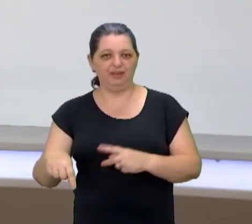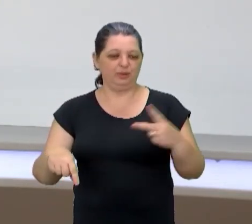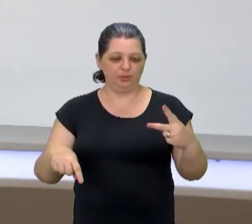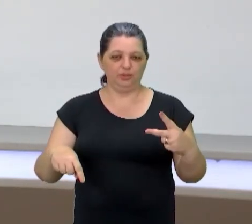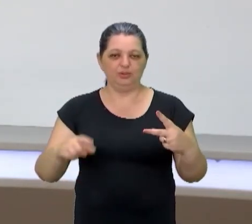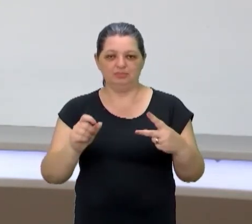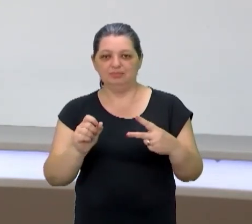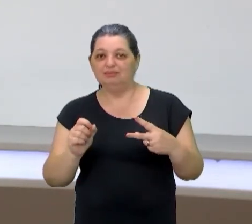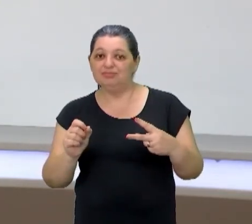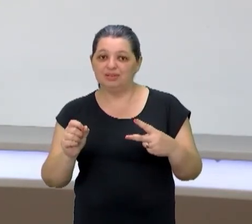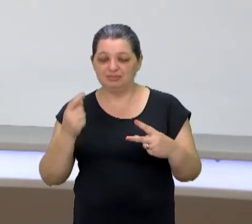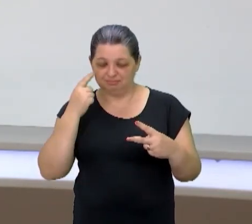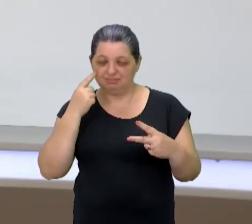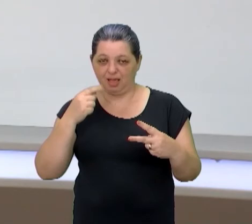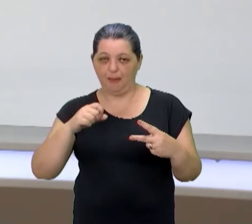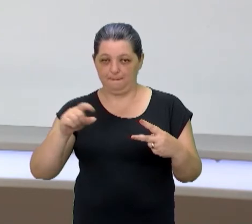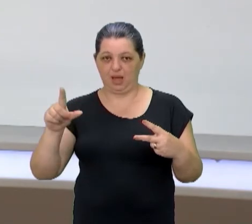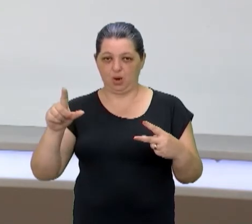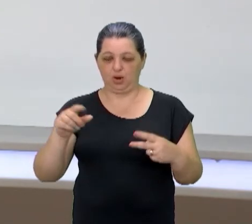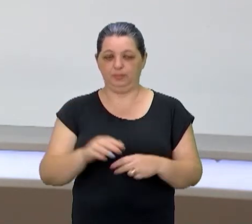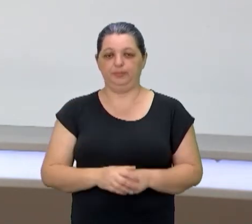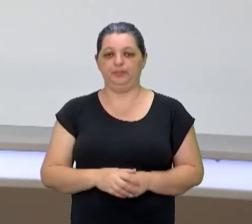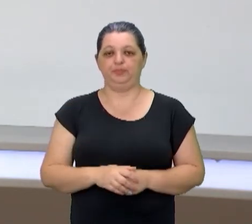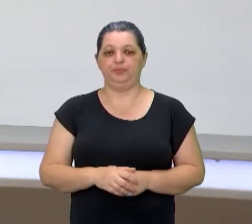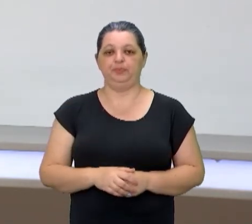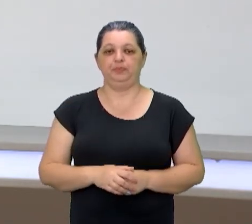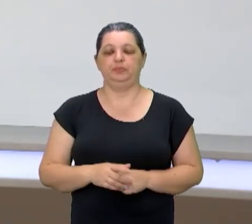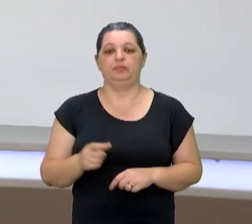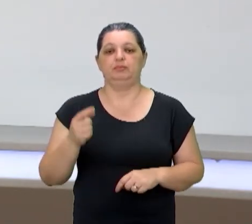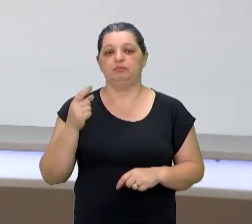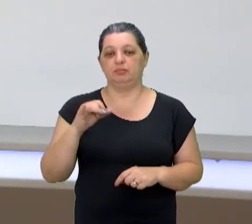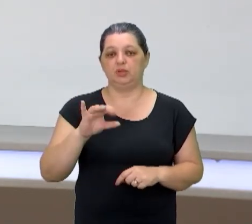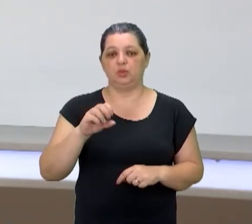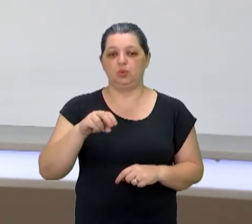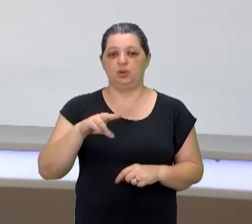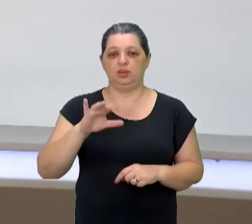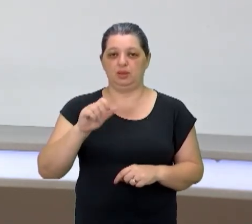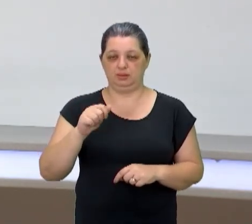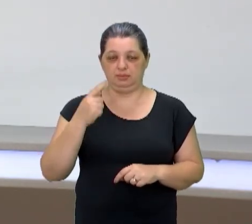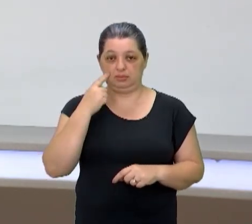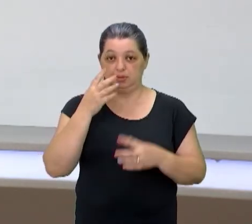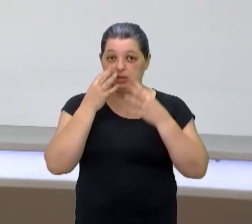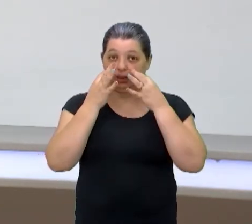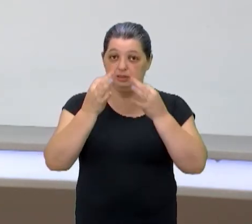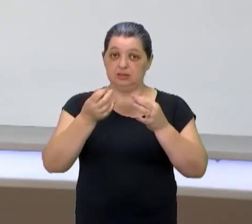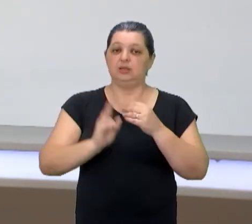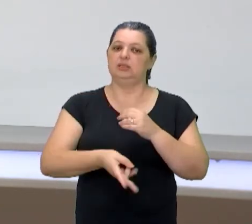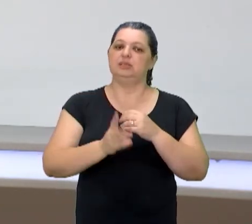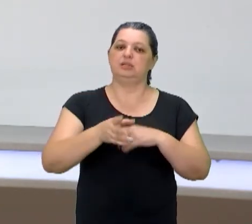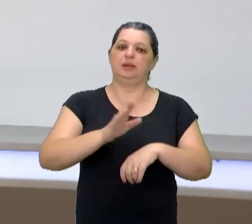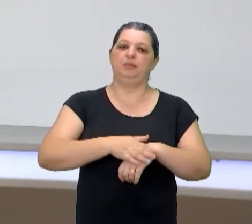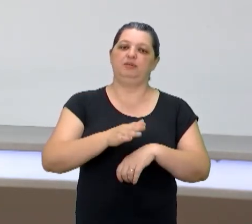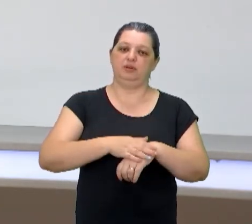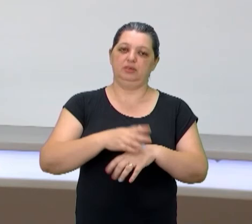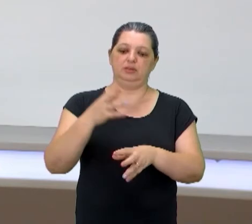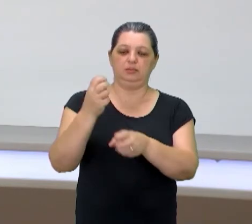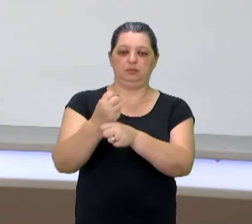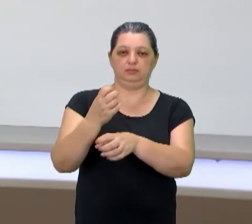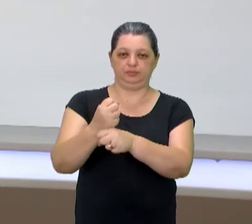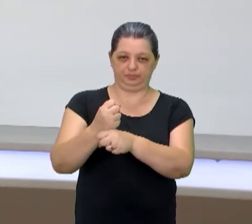Então, ela vai ser iônica. E, gente, aí eu tenho que prestar atenção numa coisa. Sempre que eu vou fazer o cálculo